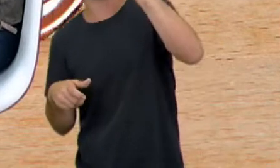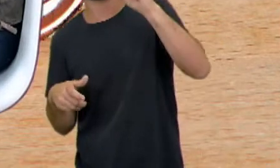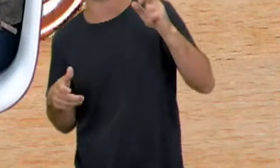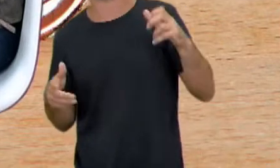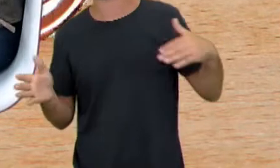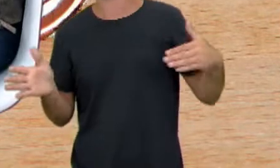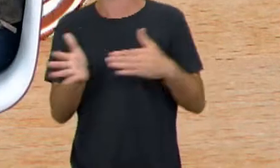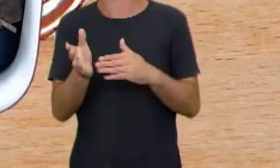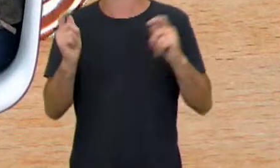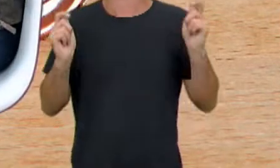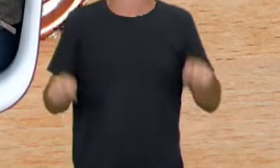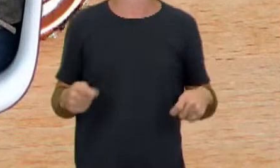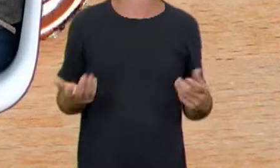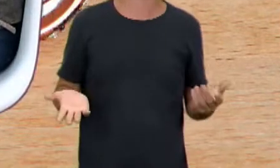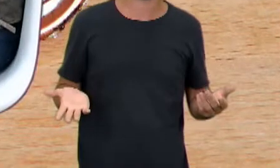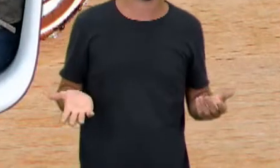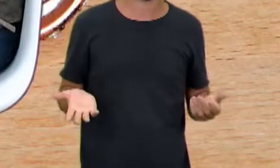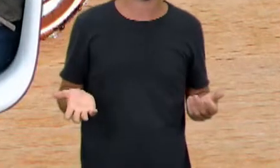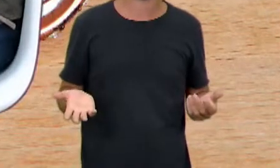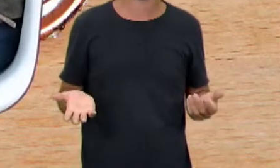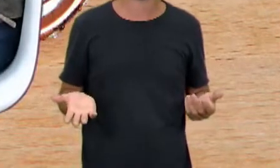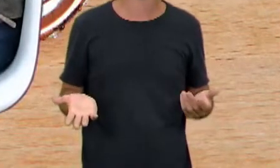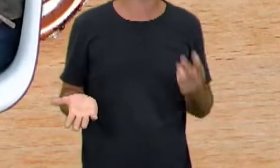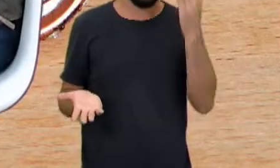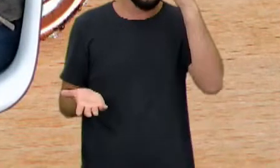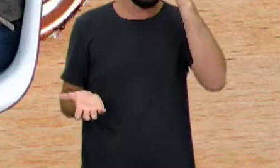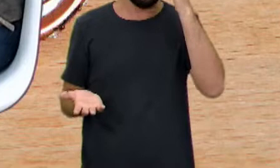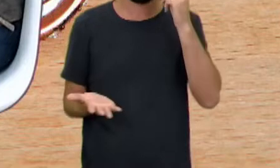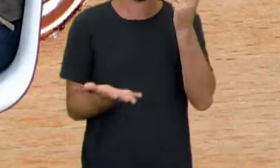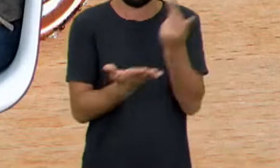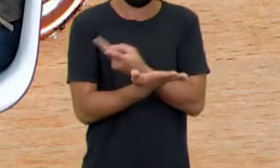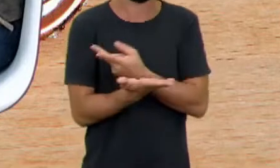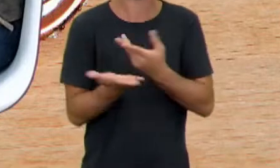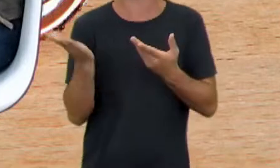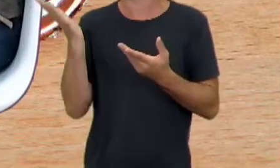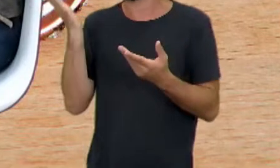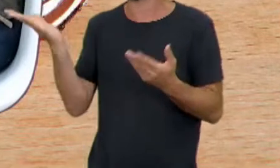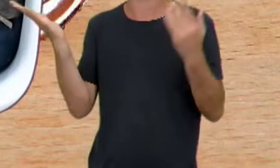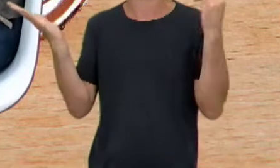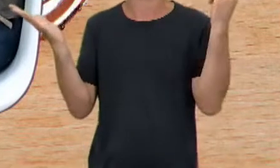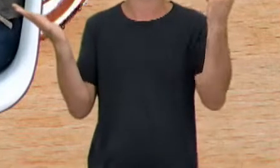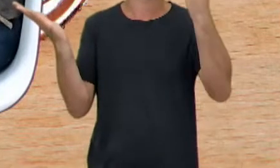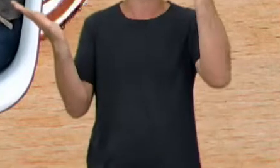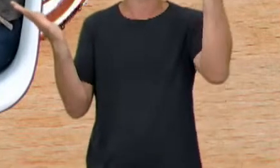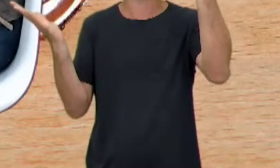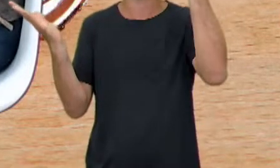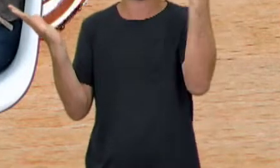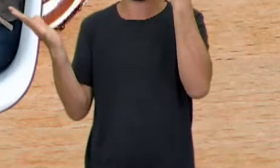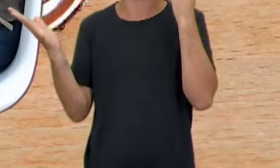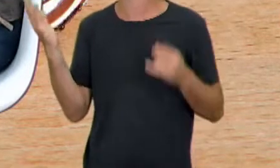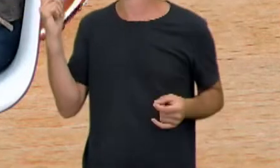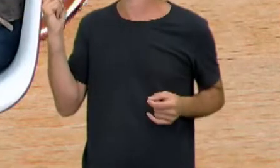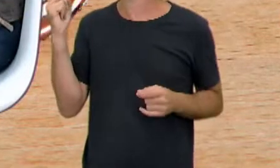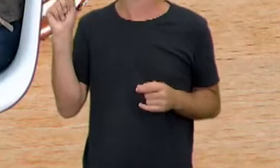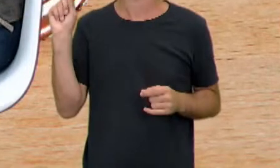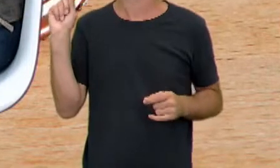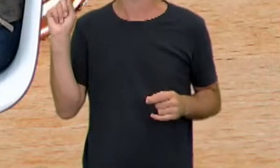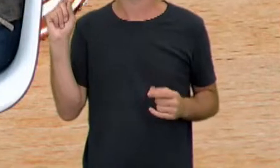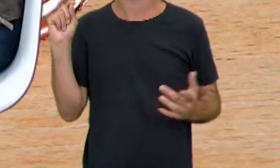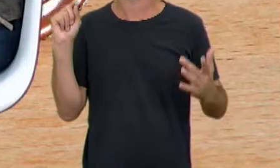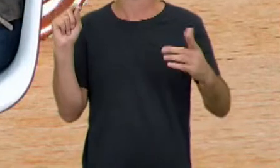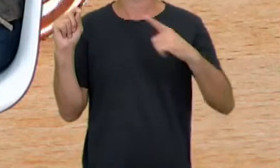anos. Olha, Aí gente, acontece bacana. uma coisa aqui, ó, muito importante, que é a questão do crescimento